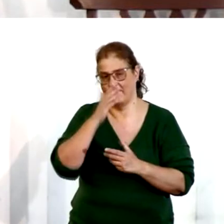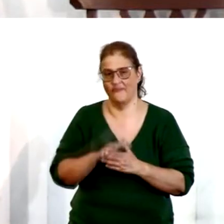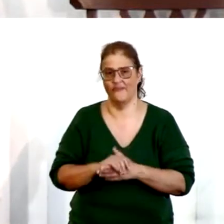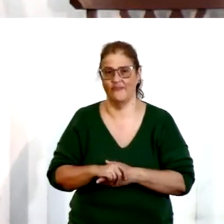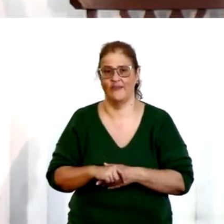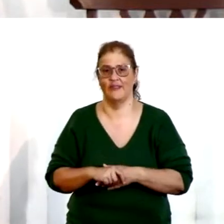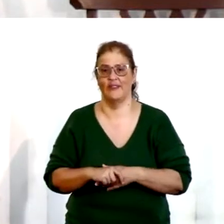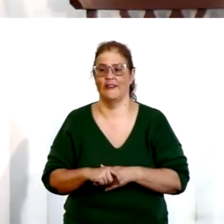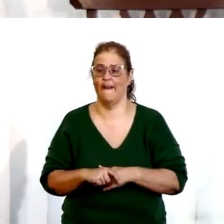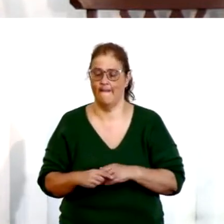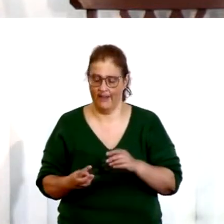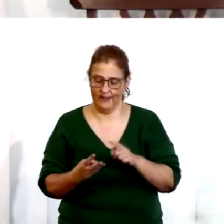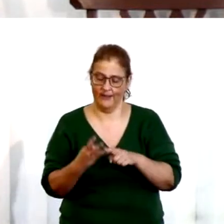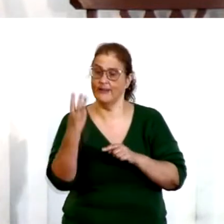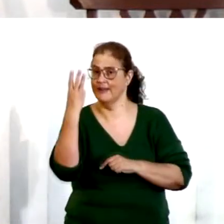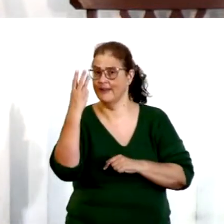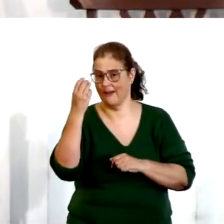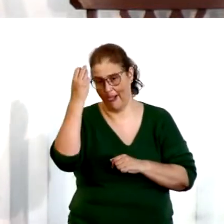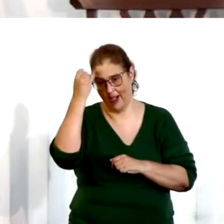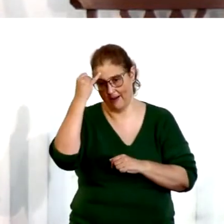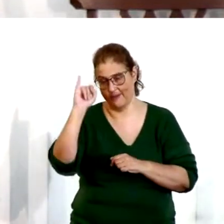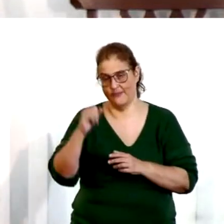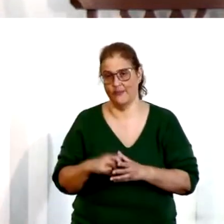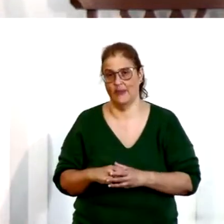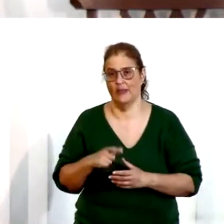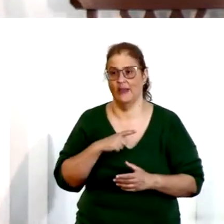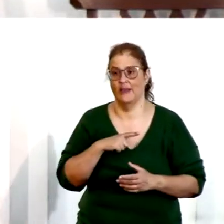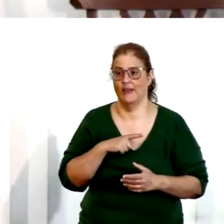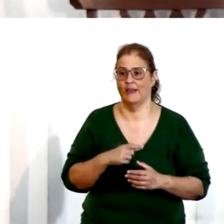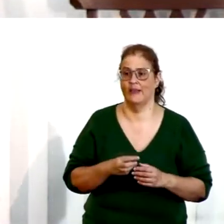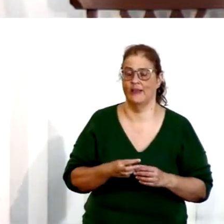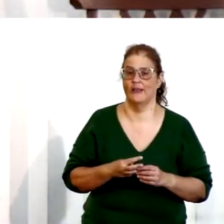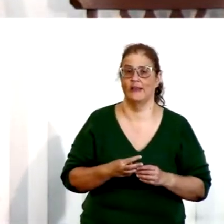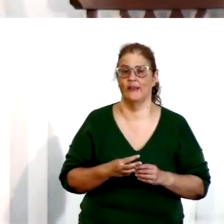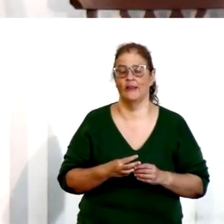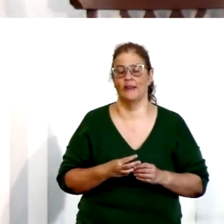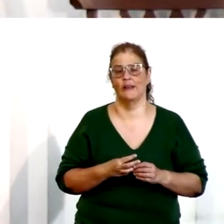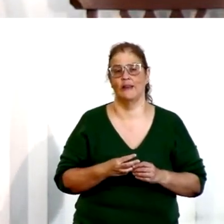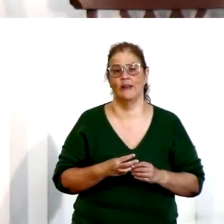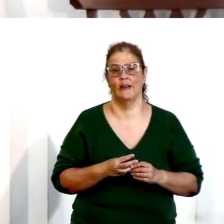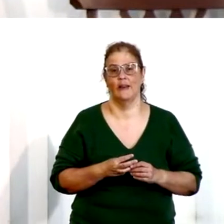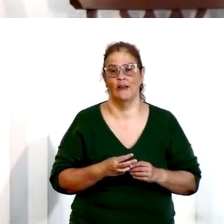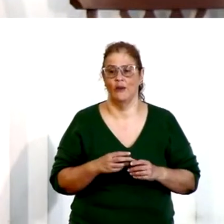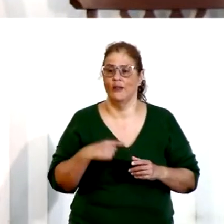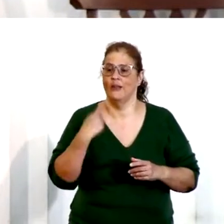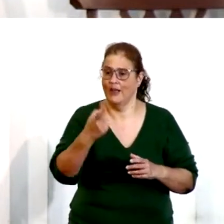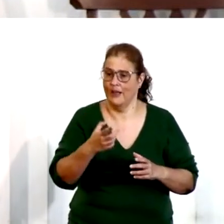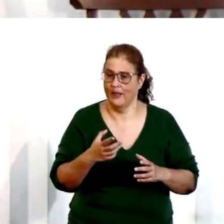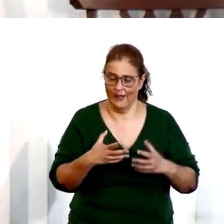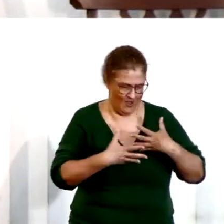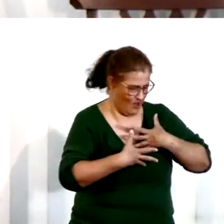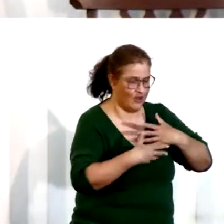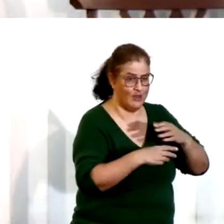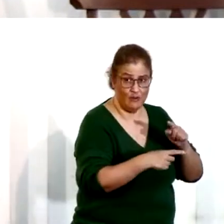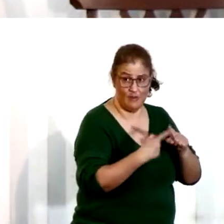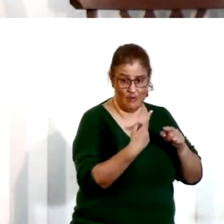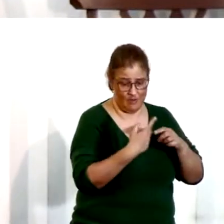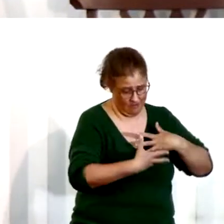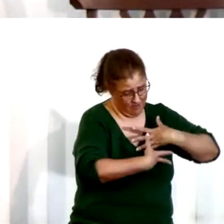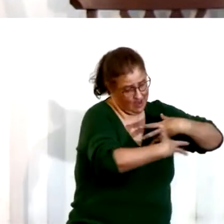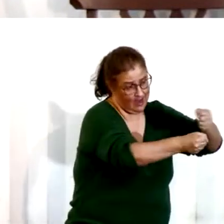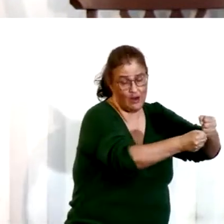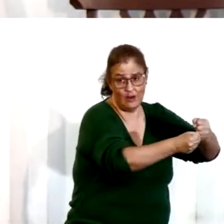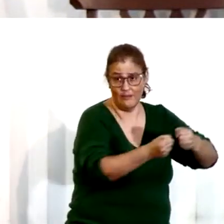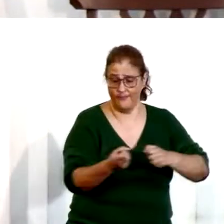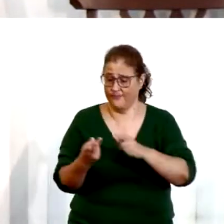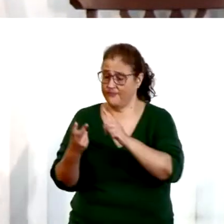E aí vem a terceira ideia. Se nós temos algo algo que nós temos de arrancar de nós,